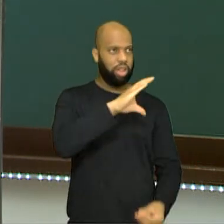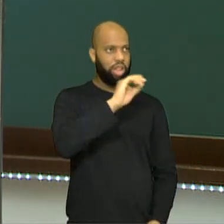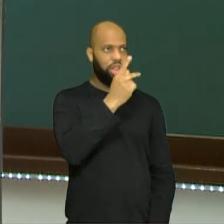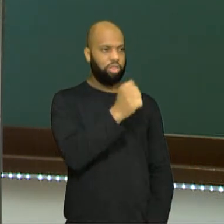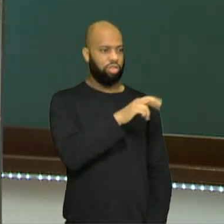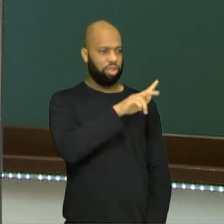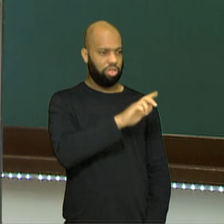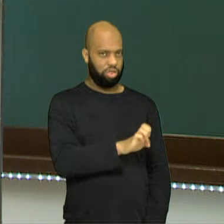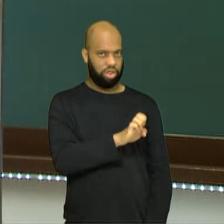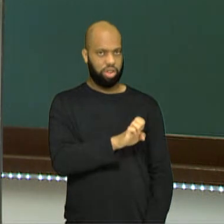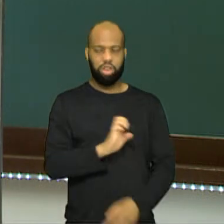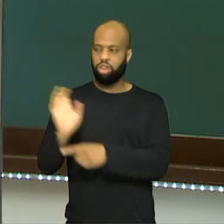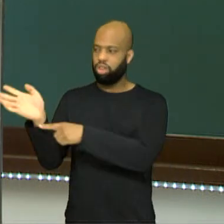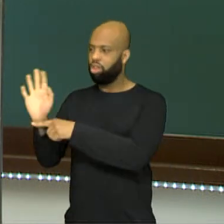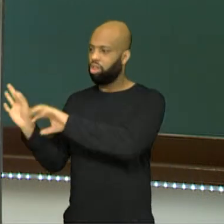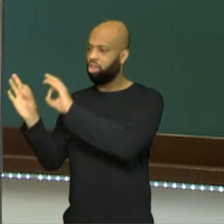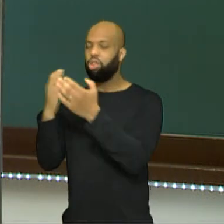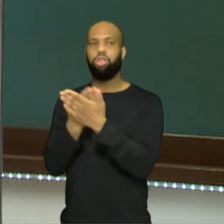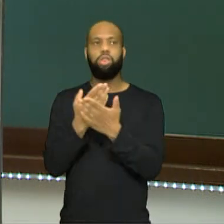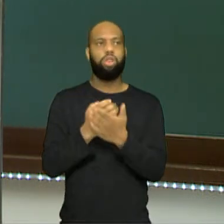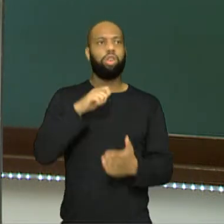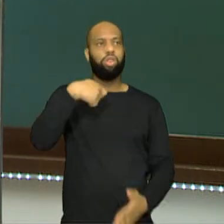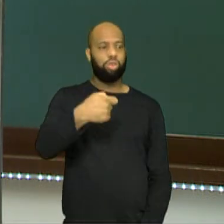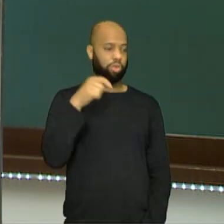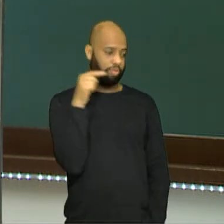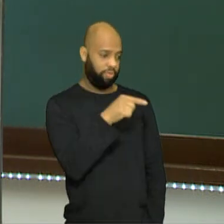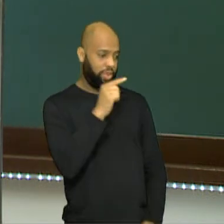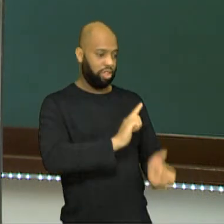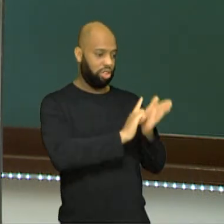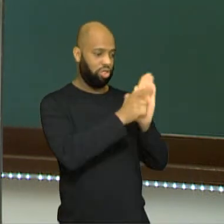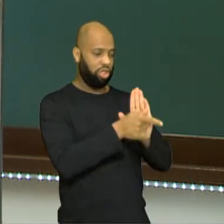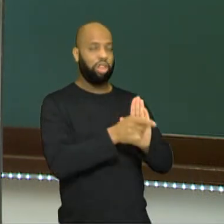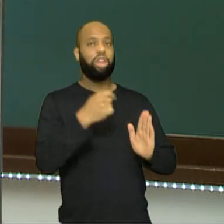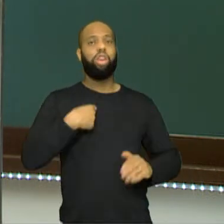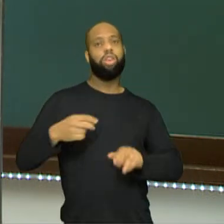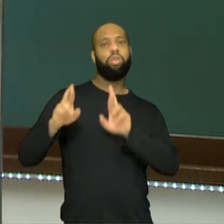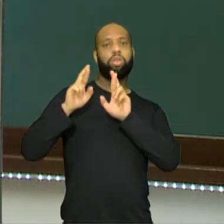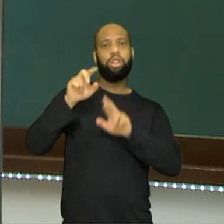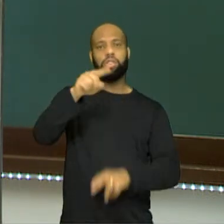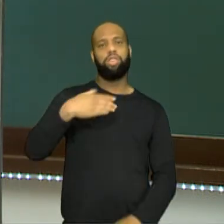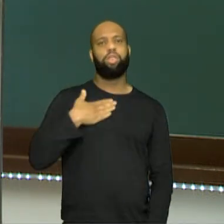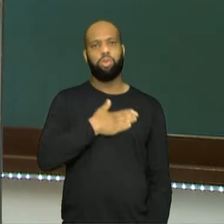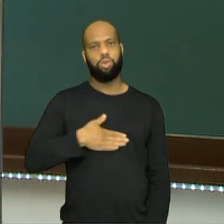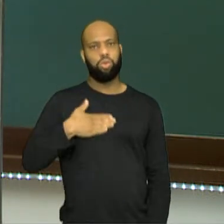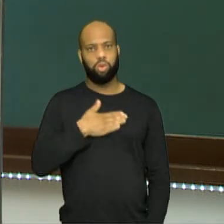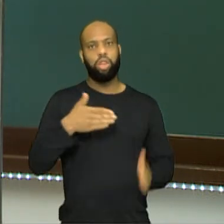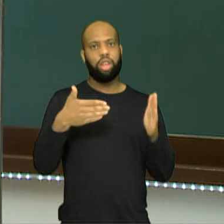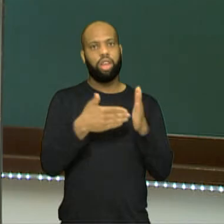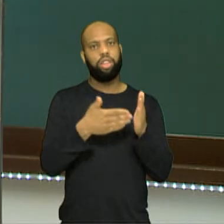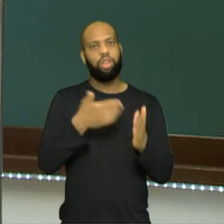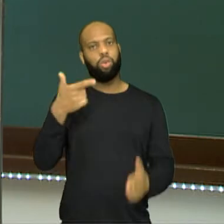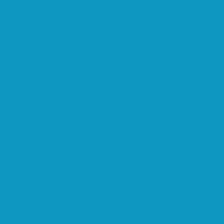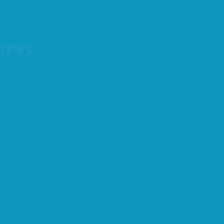charges. Neste vídeo nós falamos sobre a charge. Eu espero que vocês tenham gostado. Até breve.